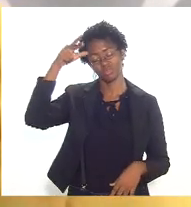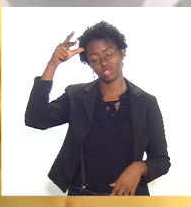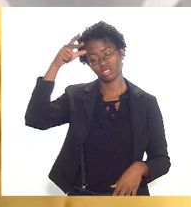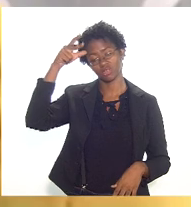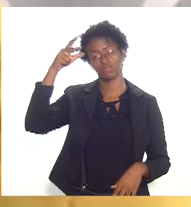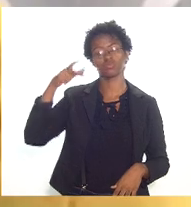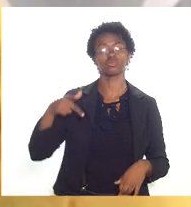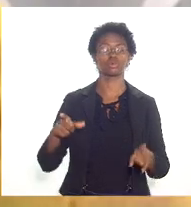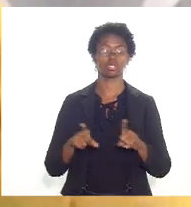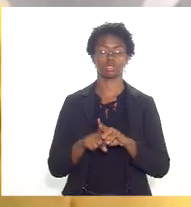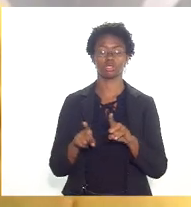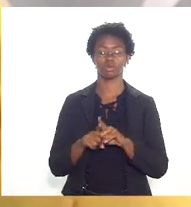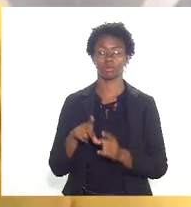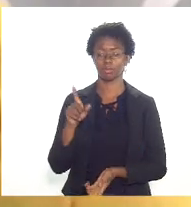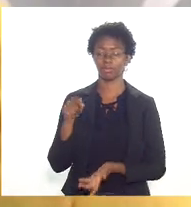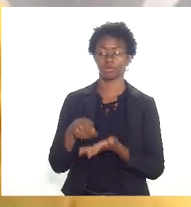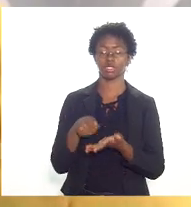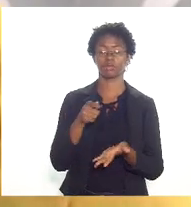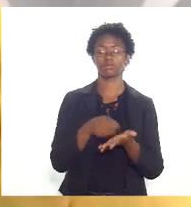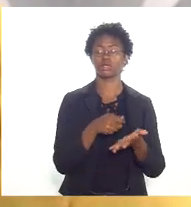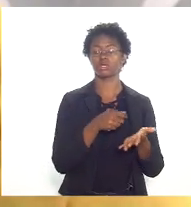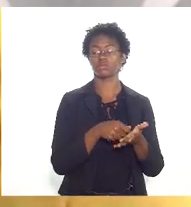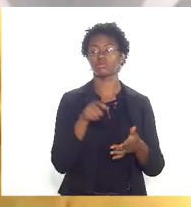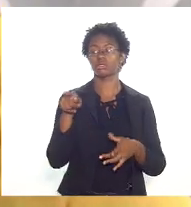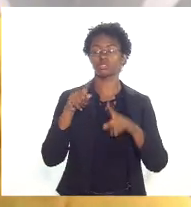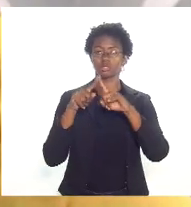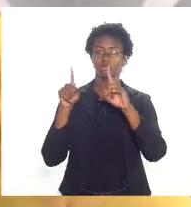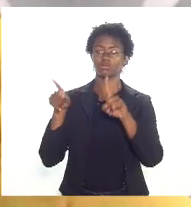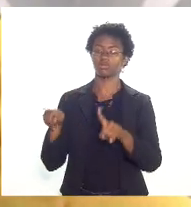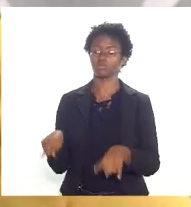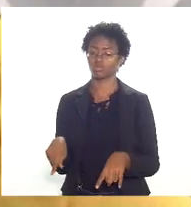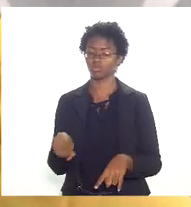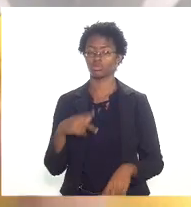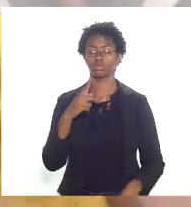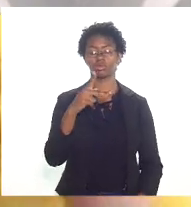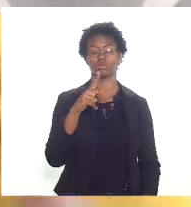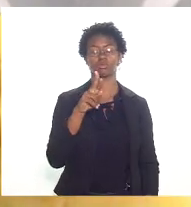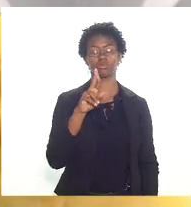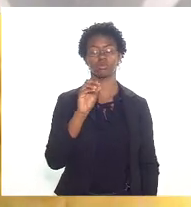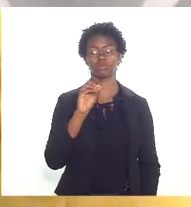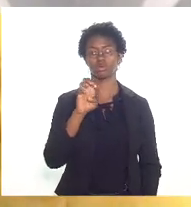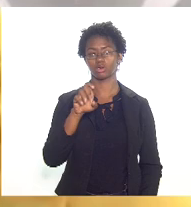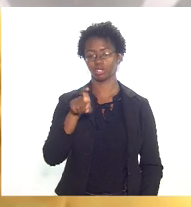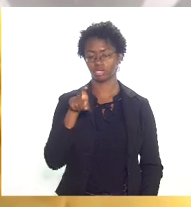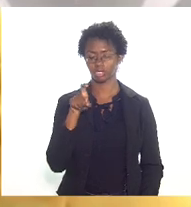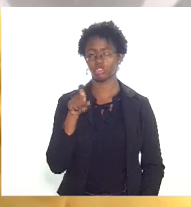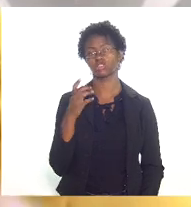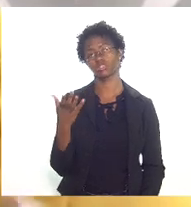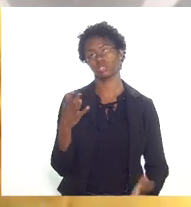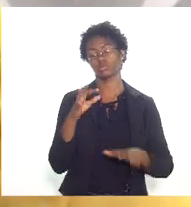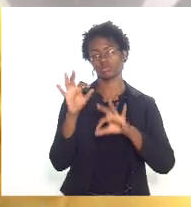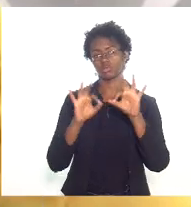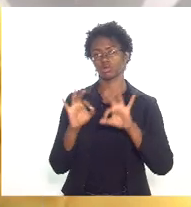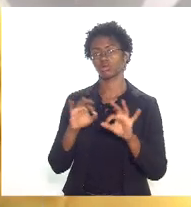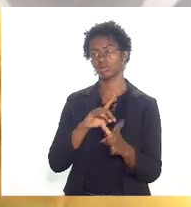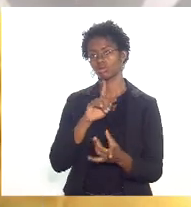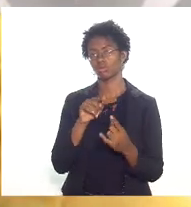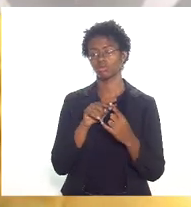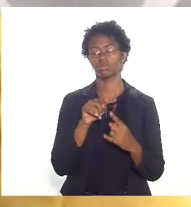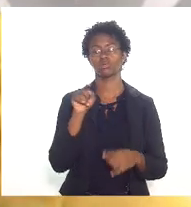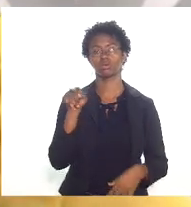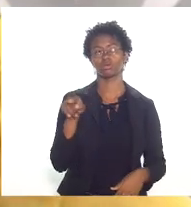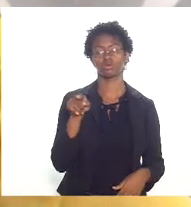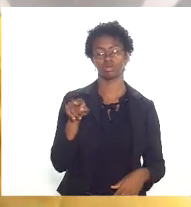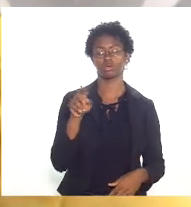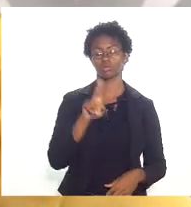estabelecesse o pagamento desse servidor através do pro eixo que exatamente um program É adequado